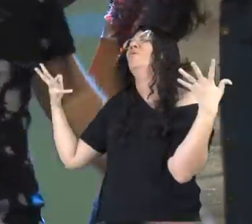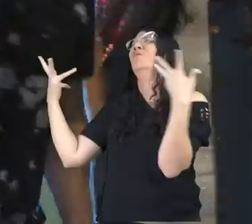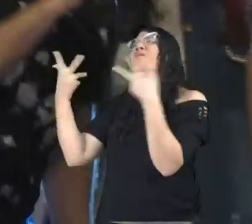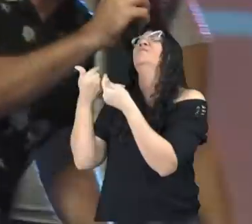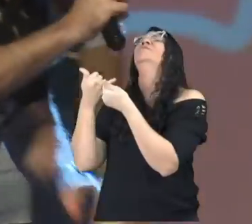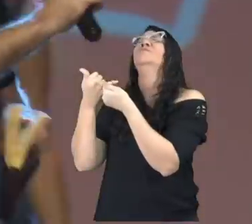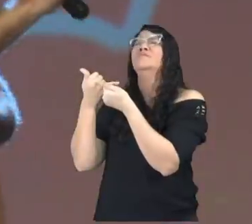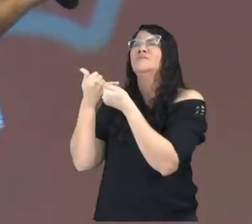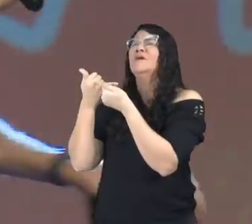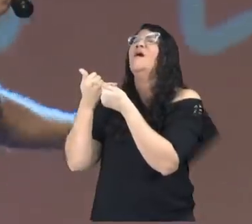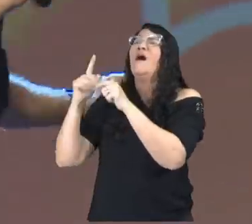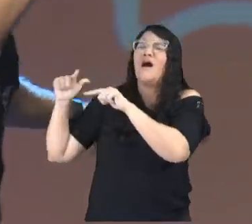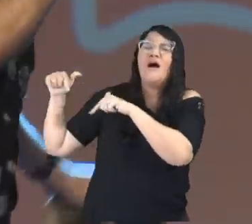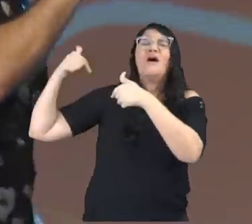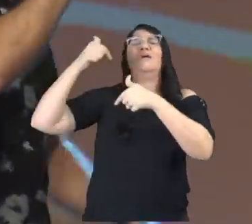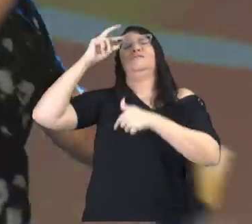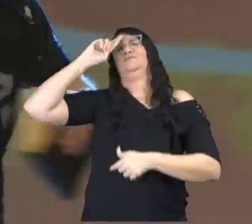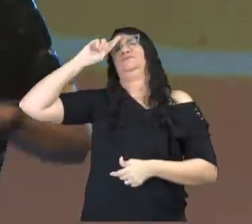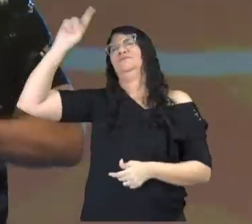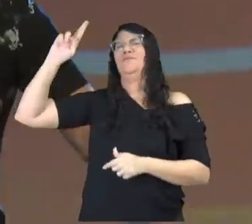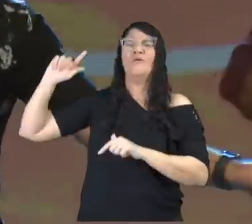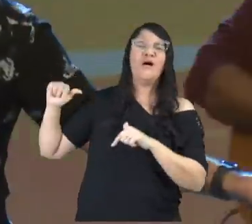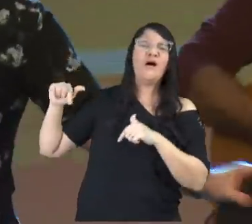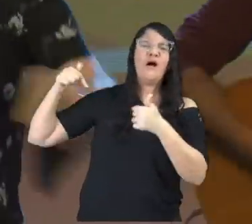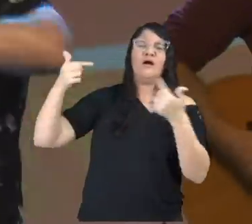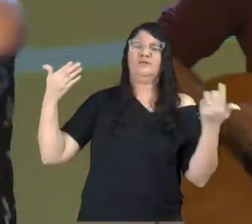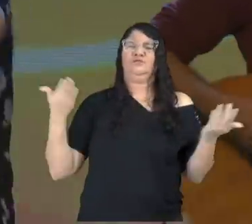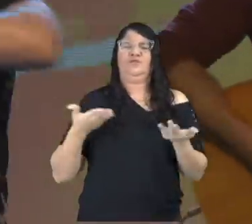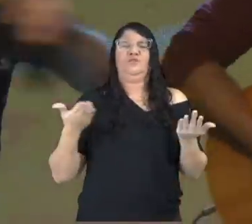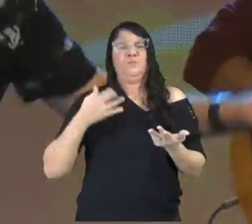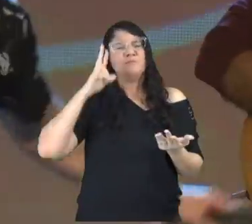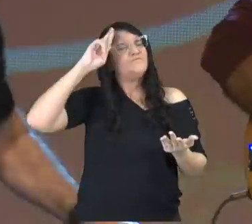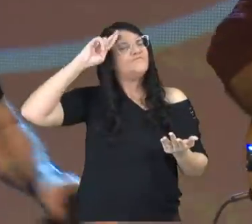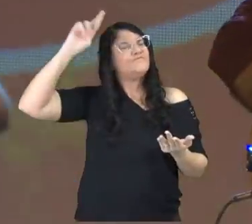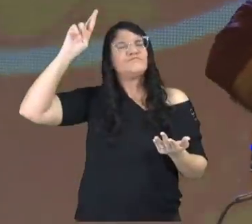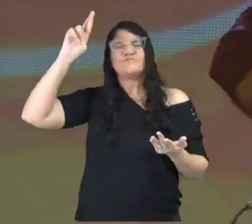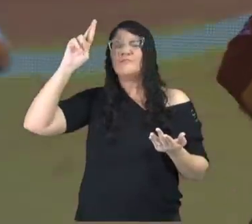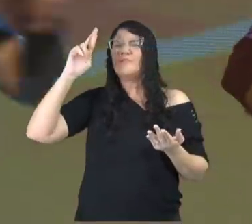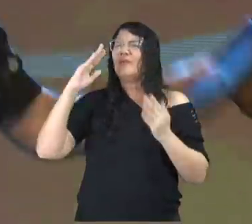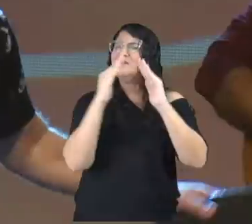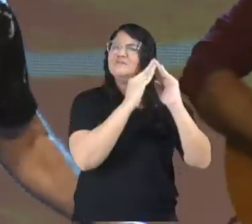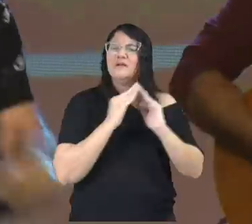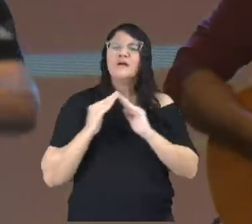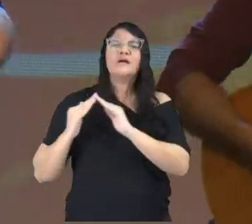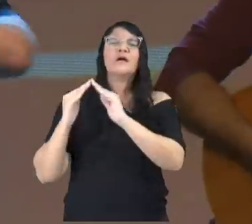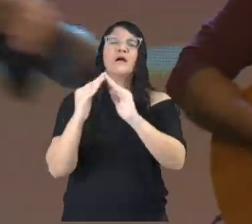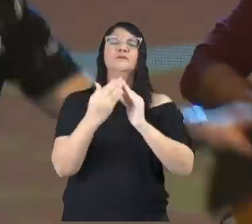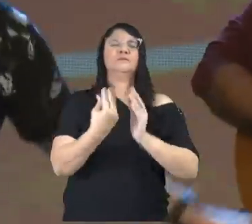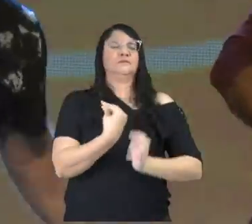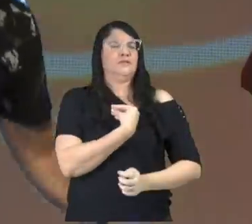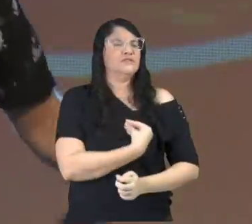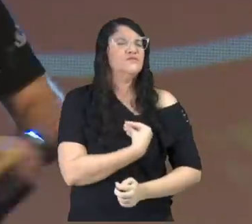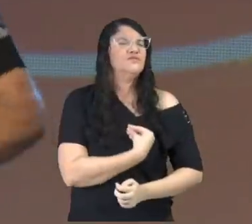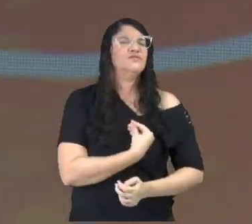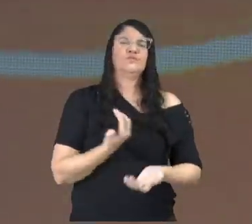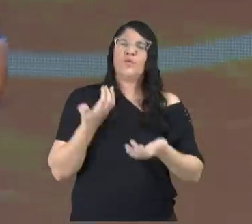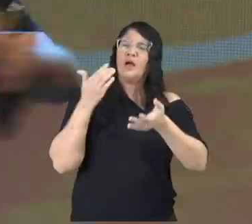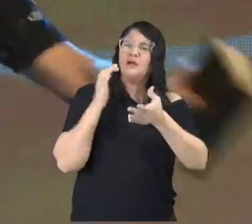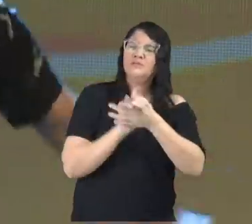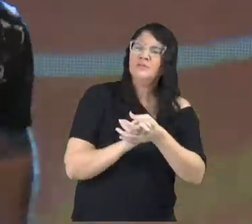Senhor. Age, Senhor, age agora, Senhor, nas casas, nas vidas, nos casamentos,